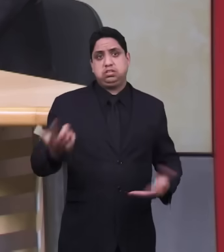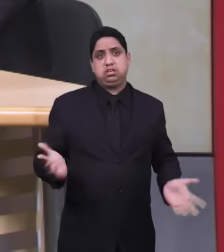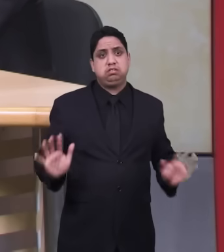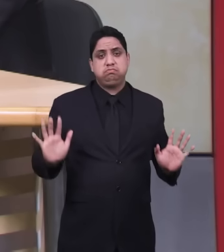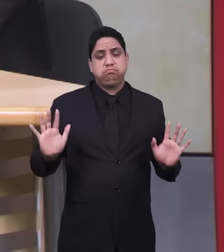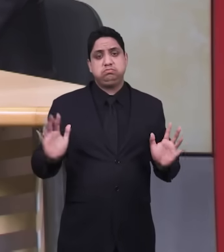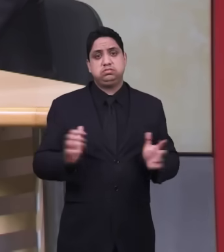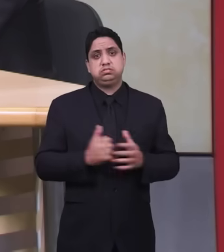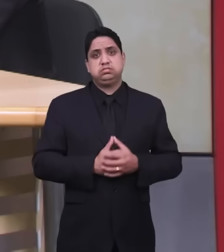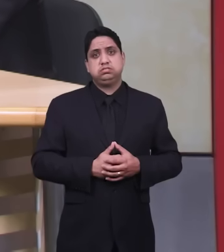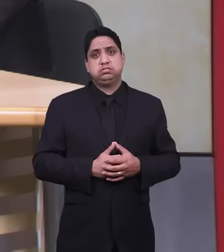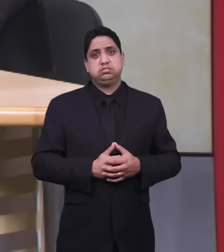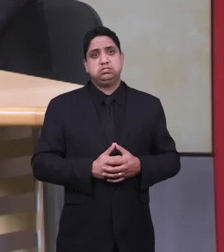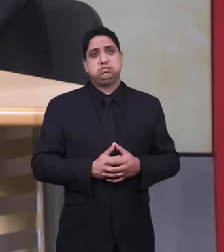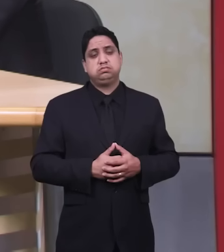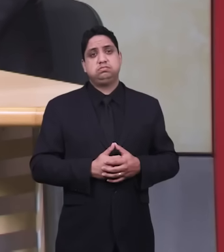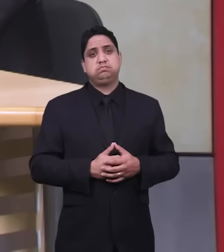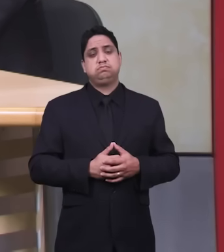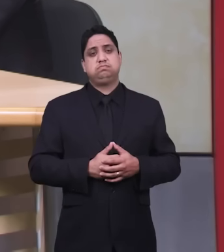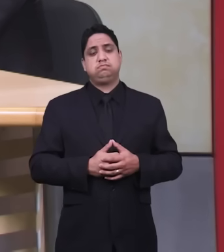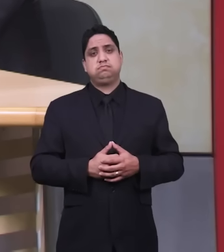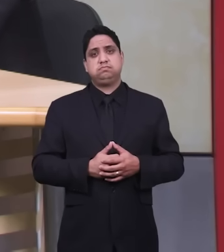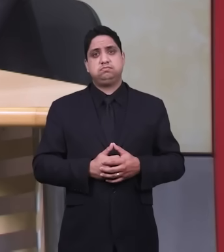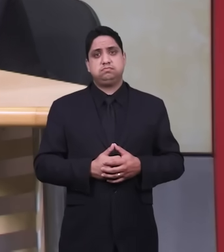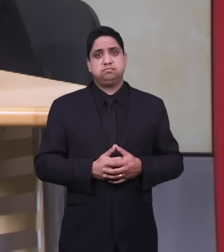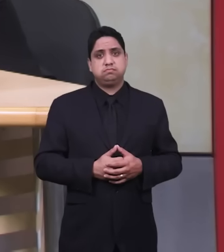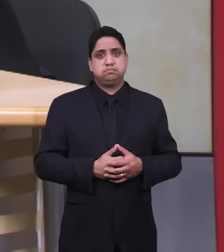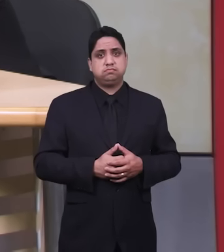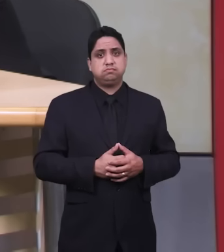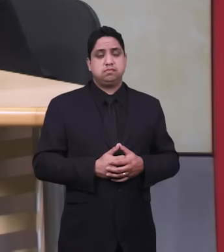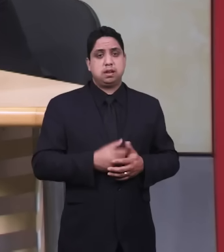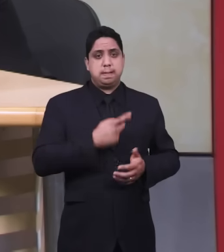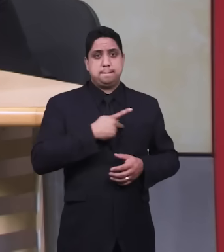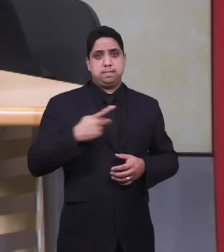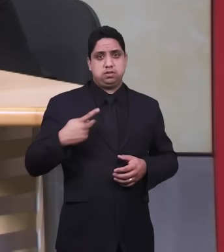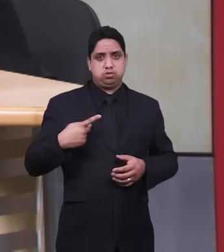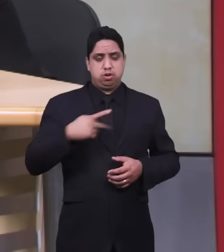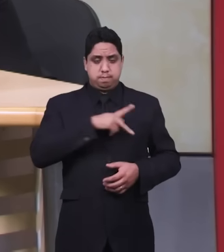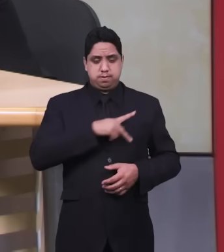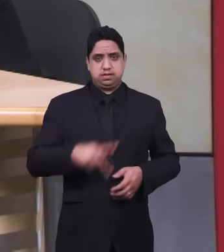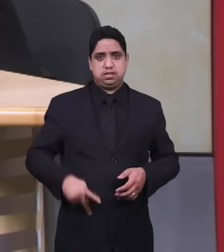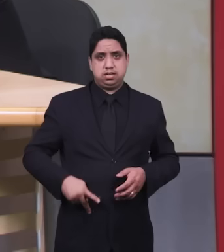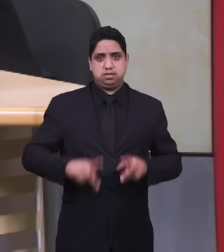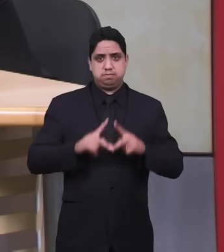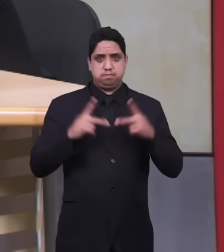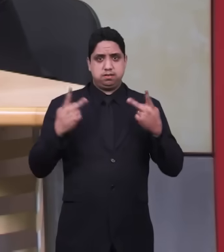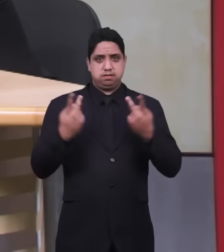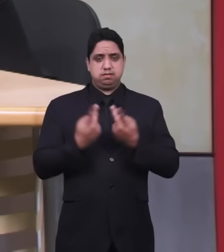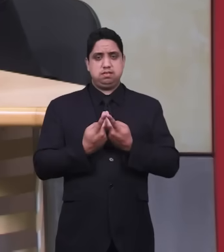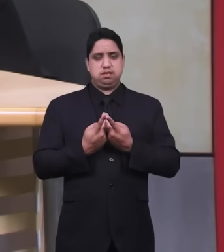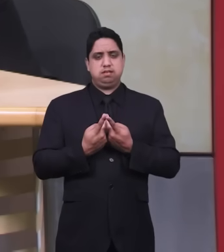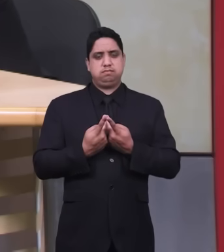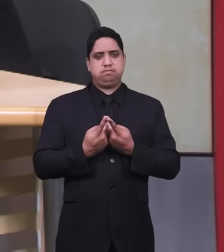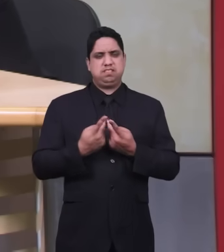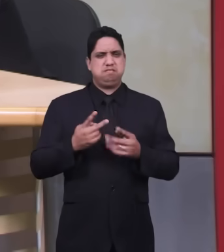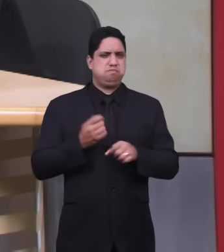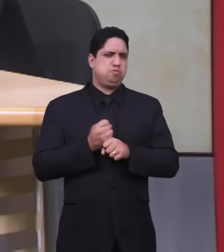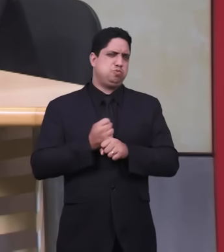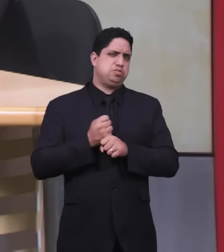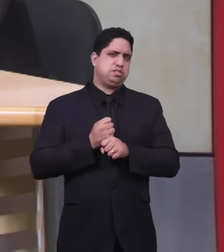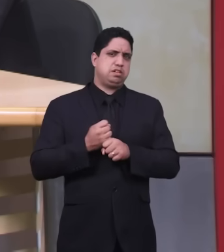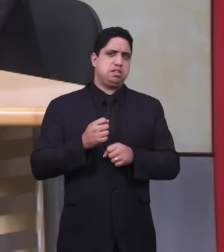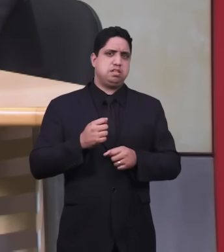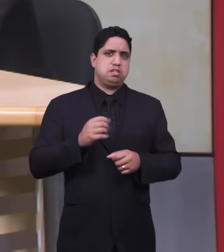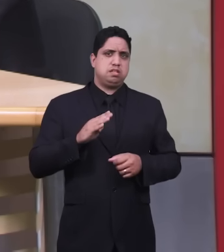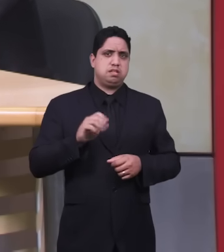foi batizado com o Espírito Santo, você é pastor. Santo, como? É interessante. Pastor Barros, que foi o presidente do presbitério, né, durante muitos